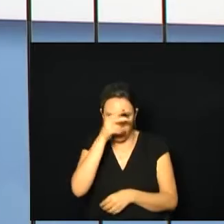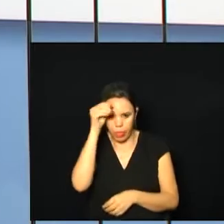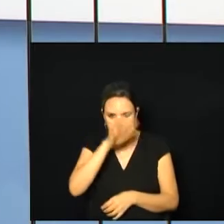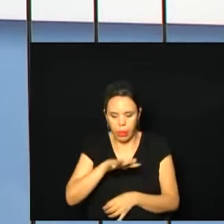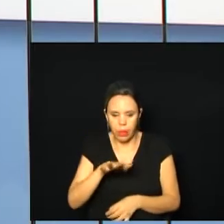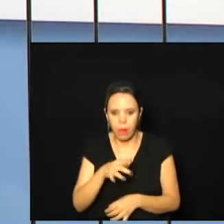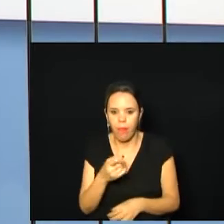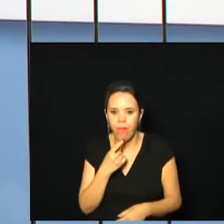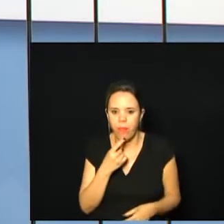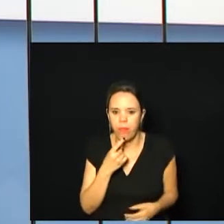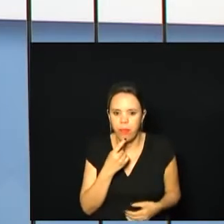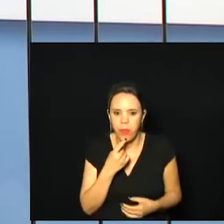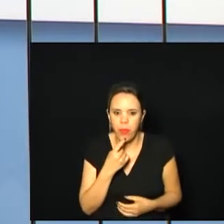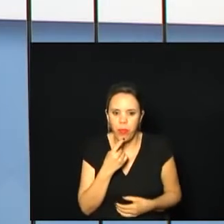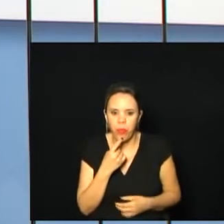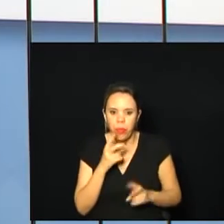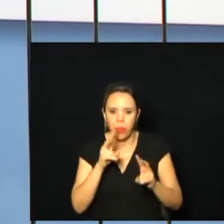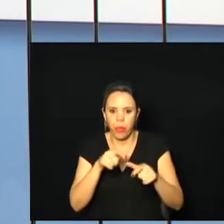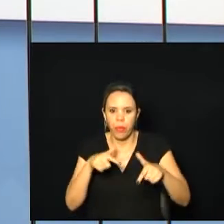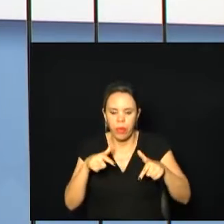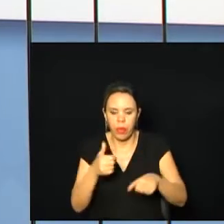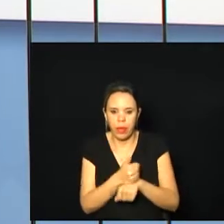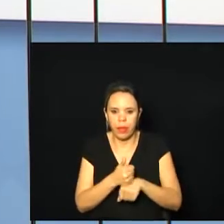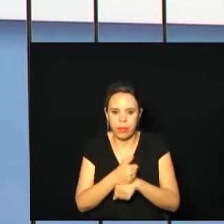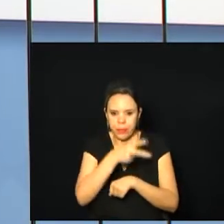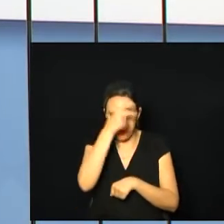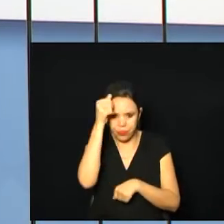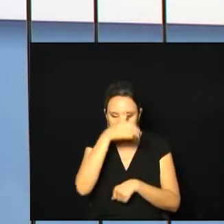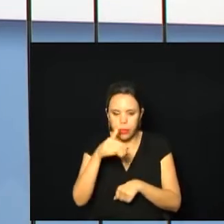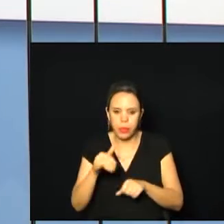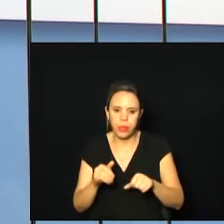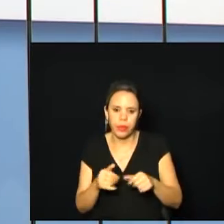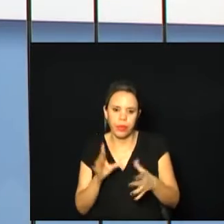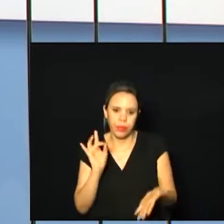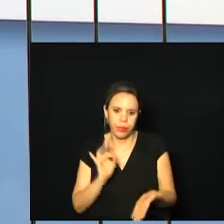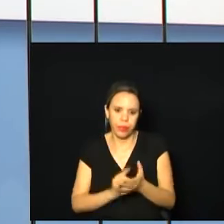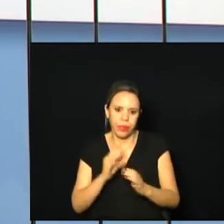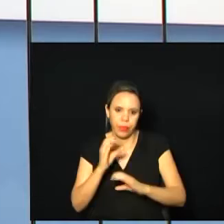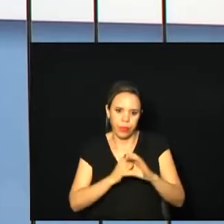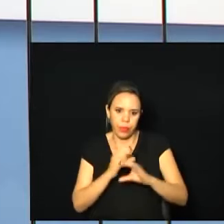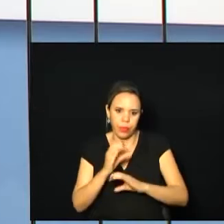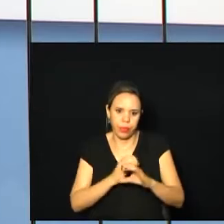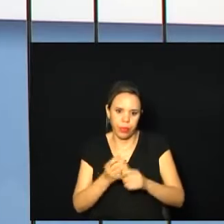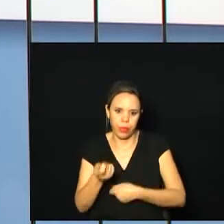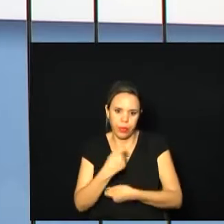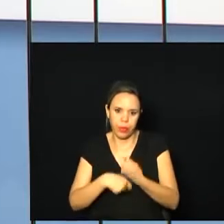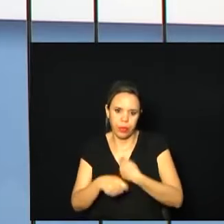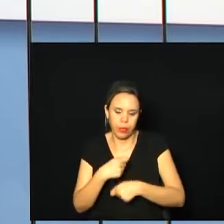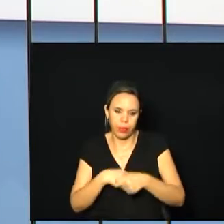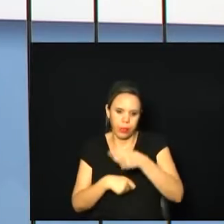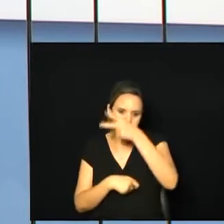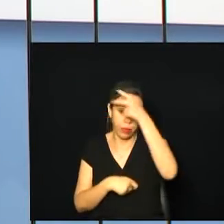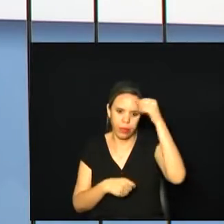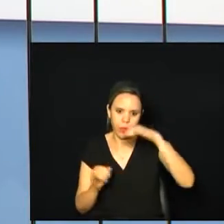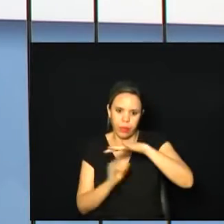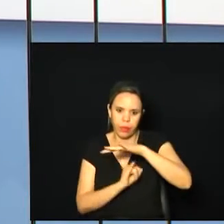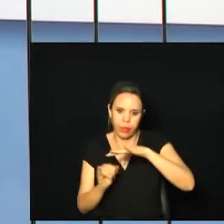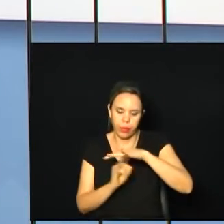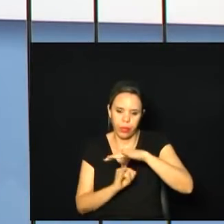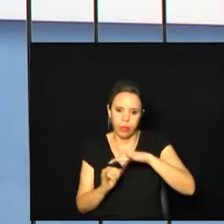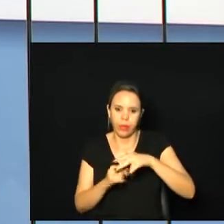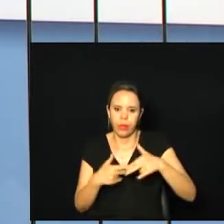públicos de Campinas, titulares de cargos públicos de provimento efetivo da administração direta,